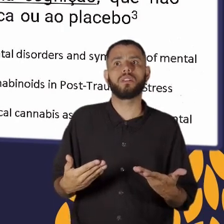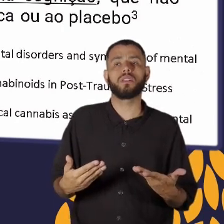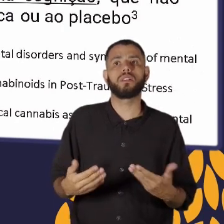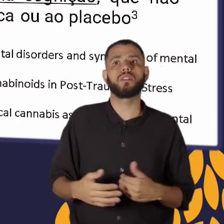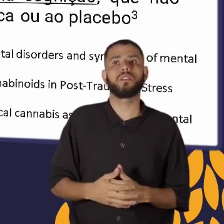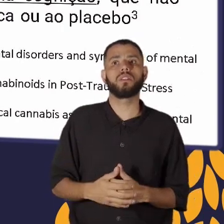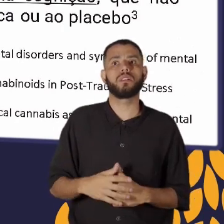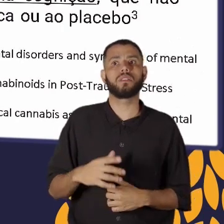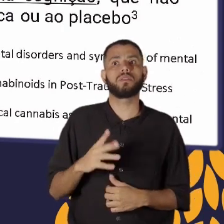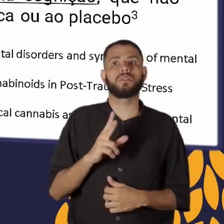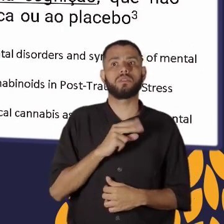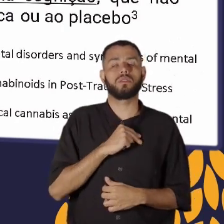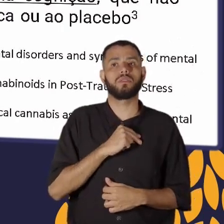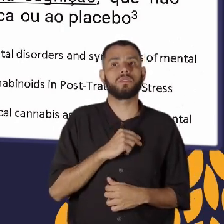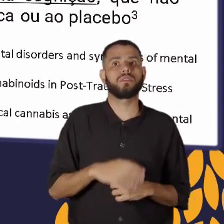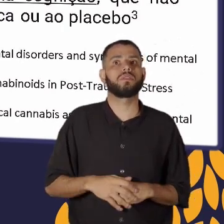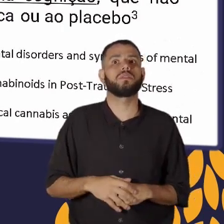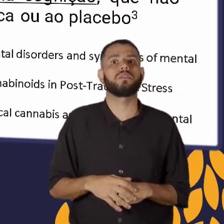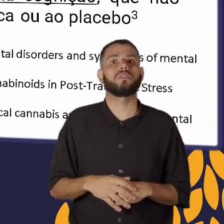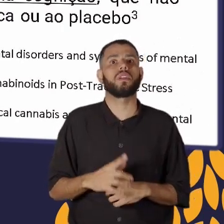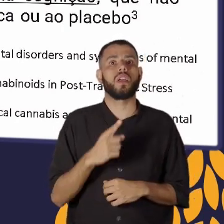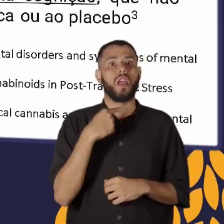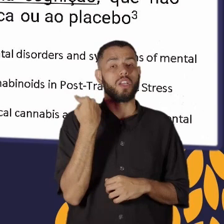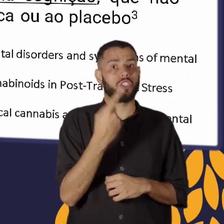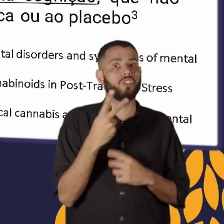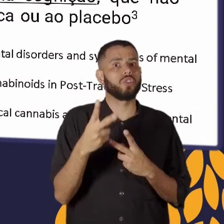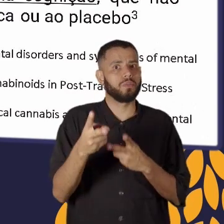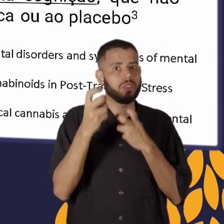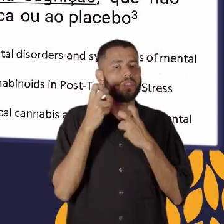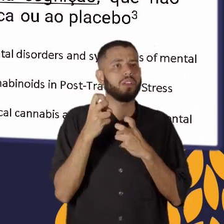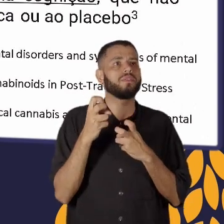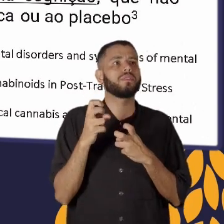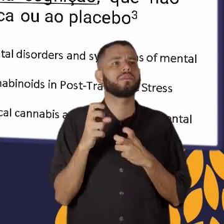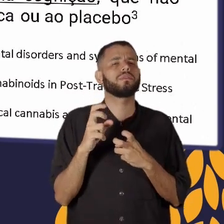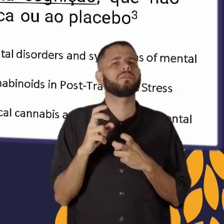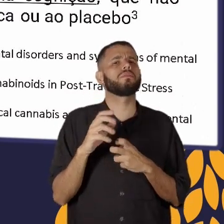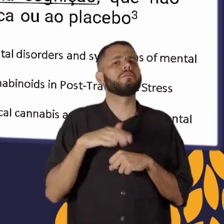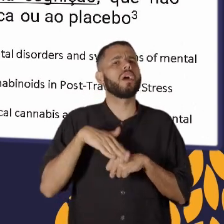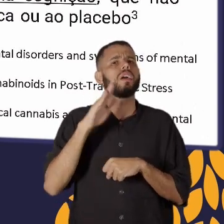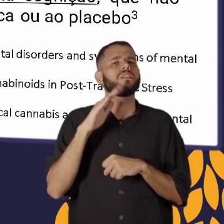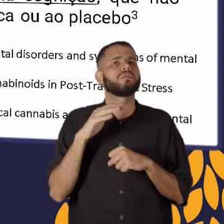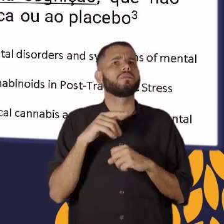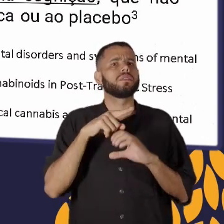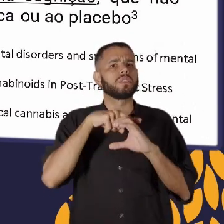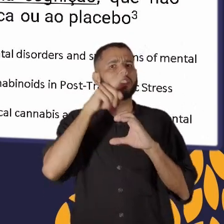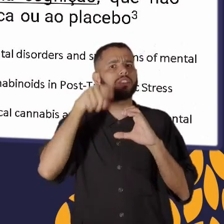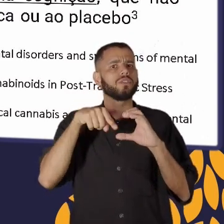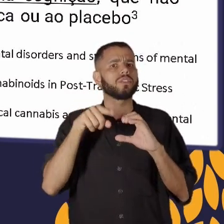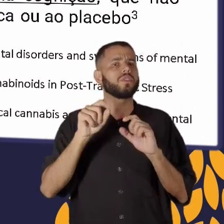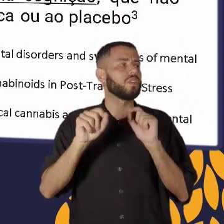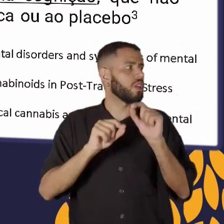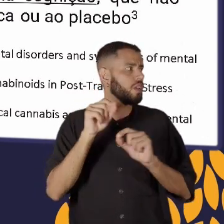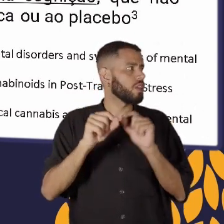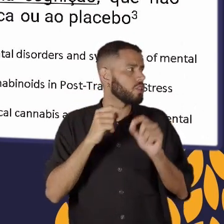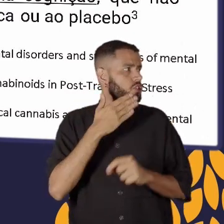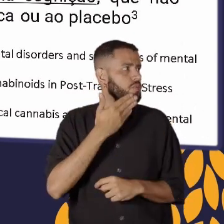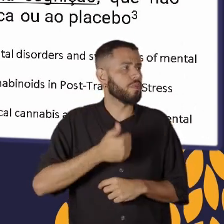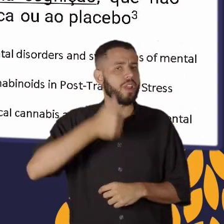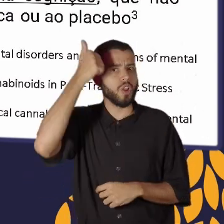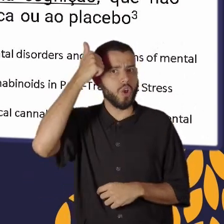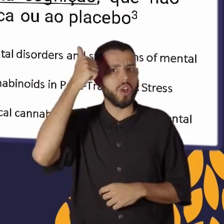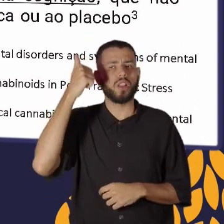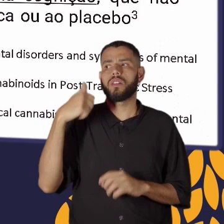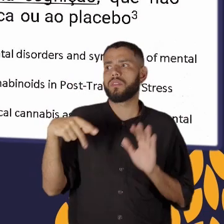sentido de que a gente observa ali mais consistência nas evidências científicas de melhora dos sintomas de